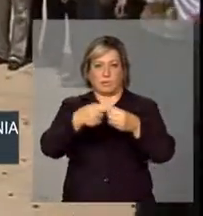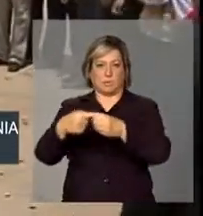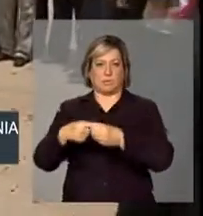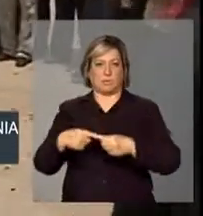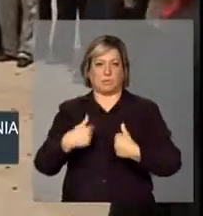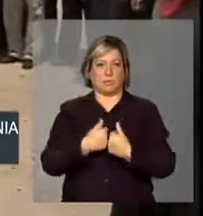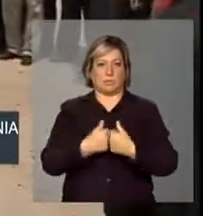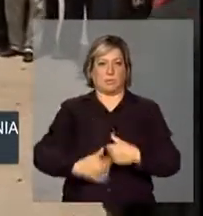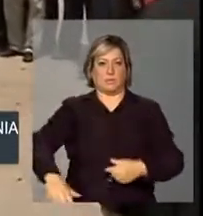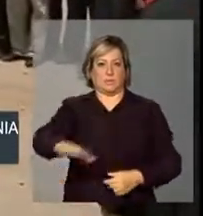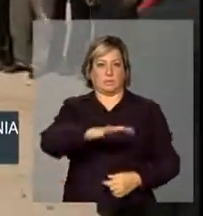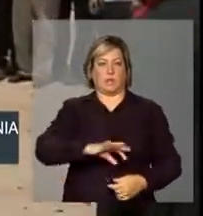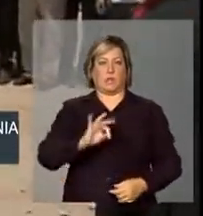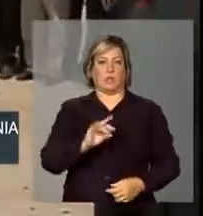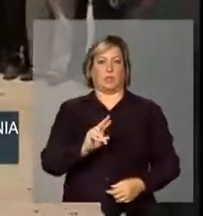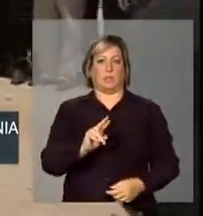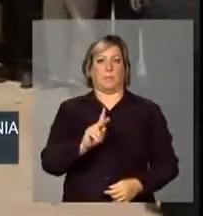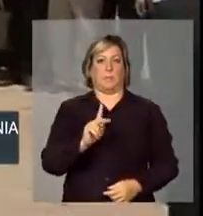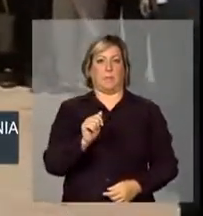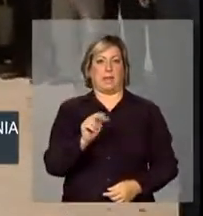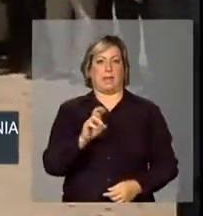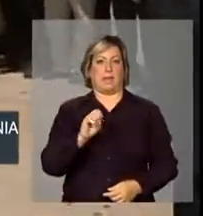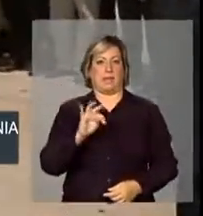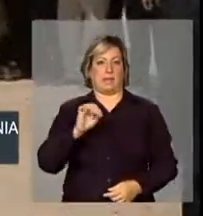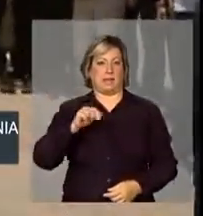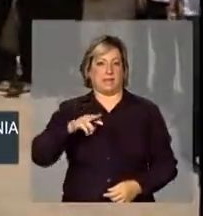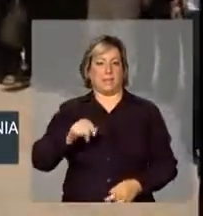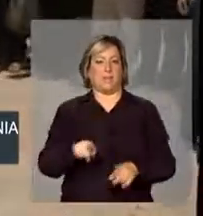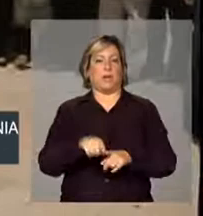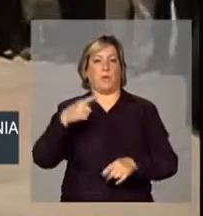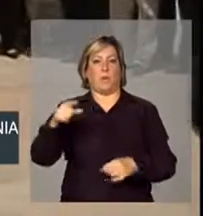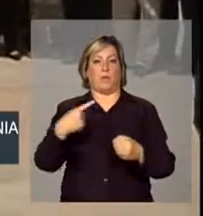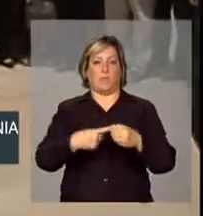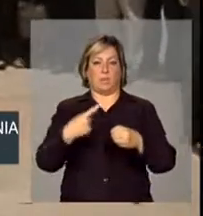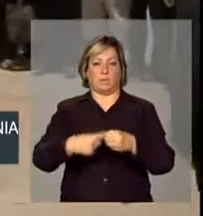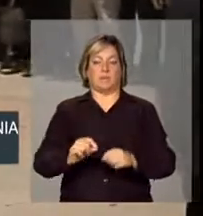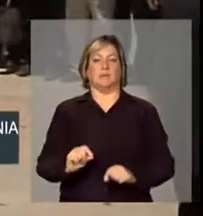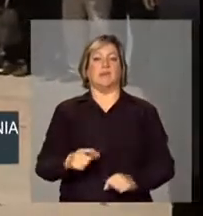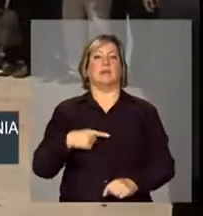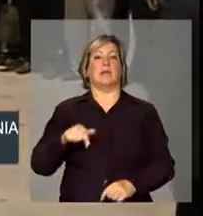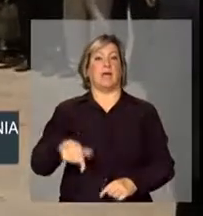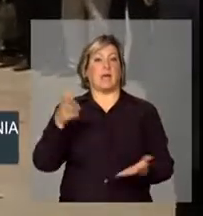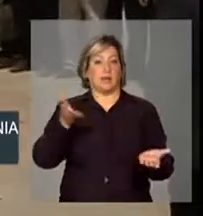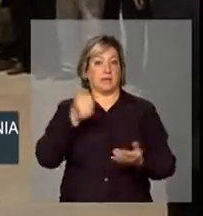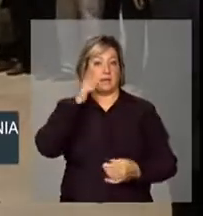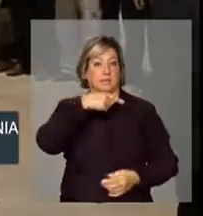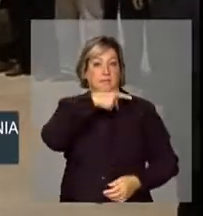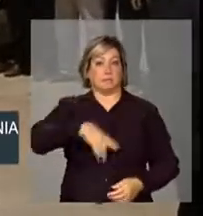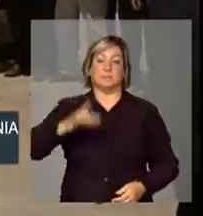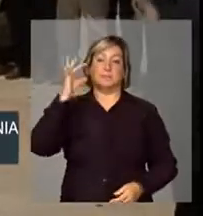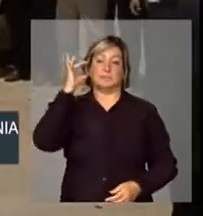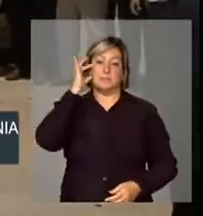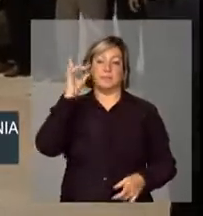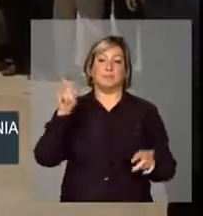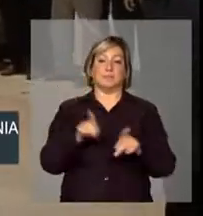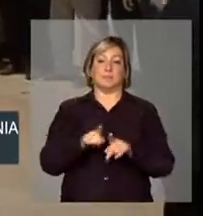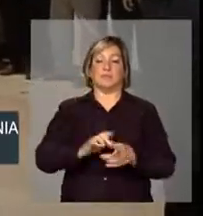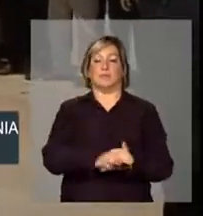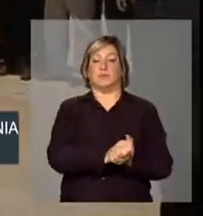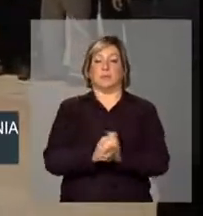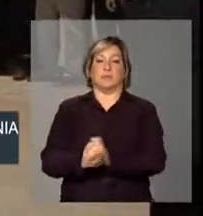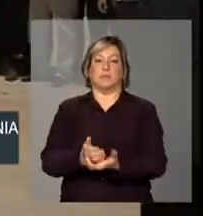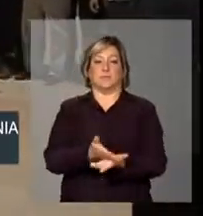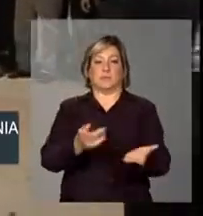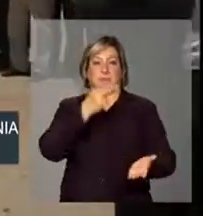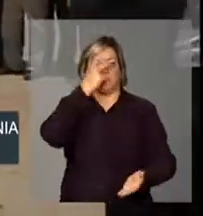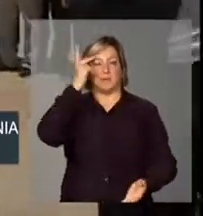e Tuparetama presidenta Dima russef neste momento cumprimenta autoridades e